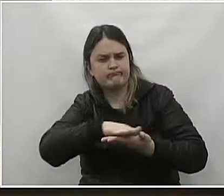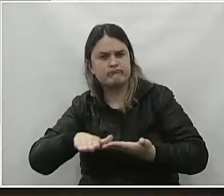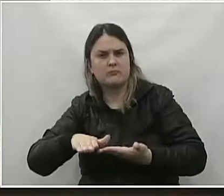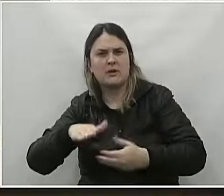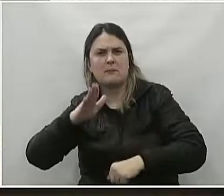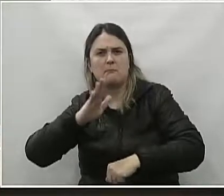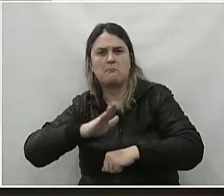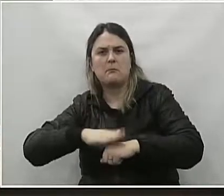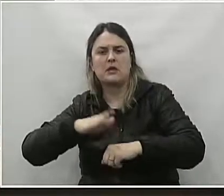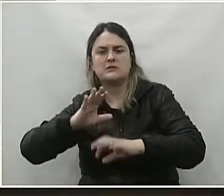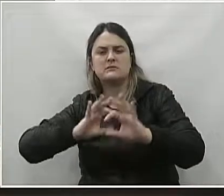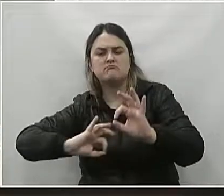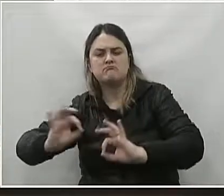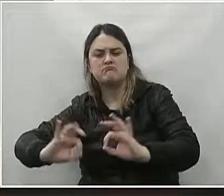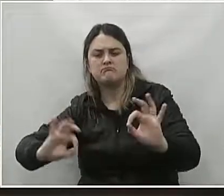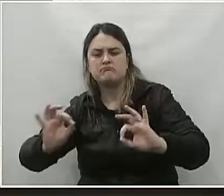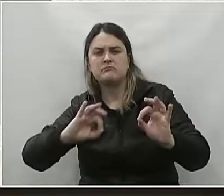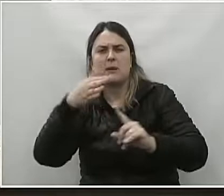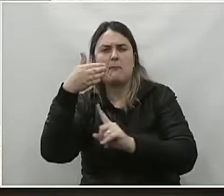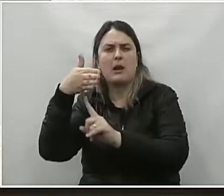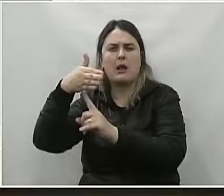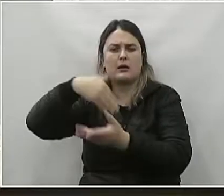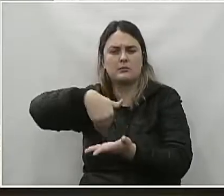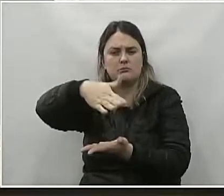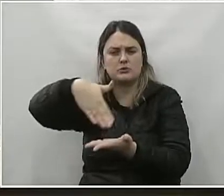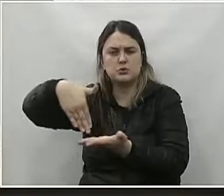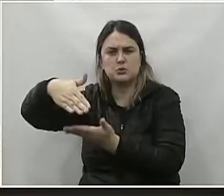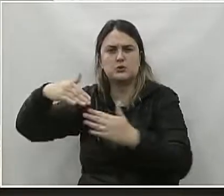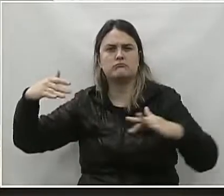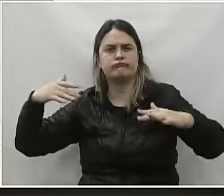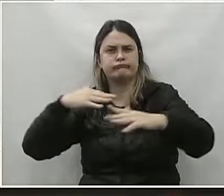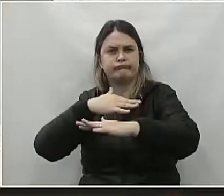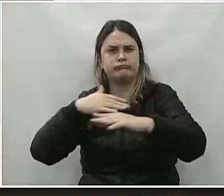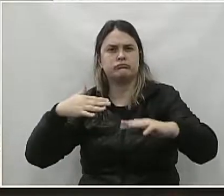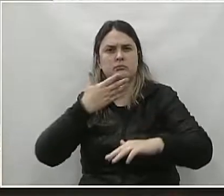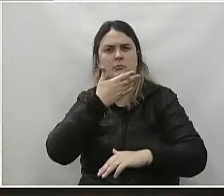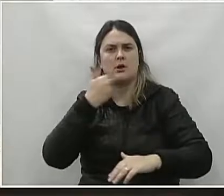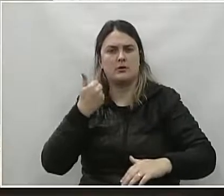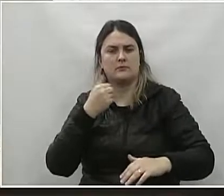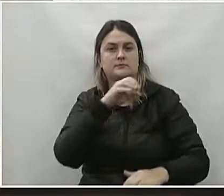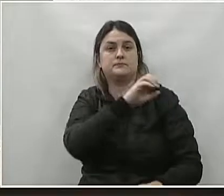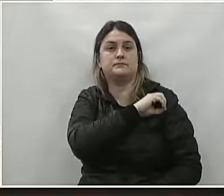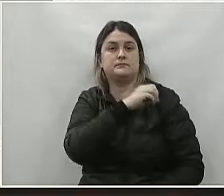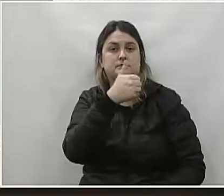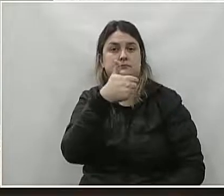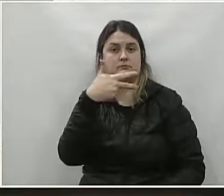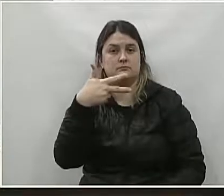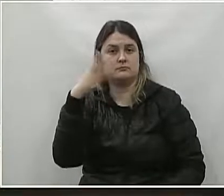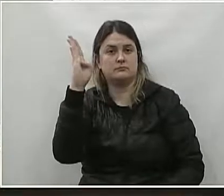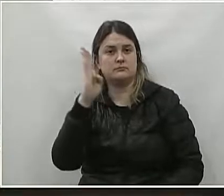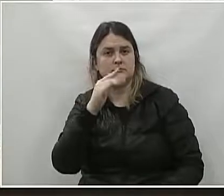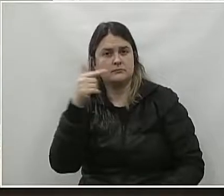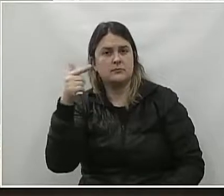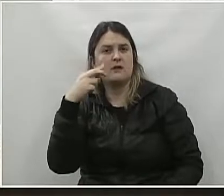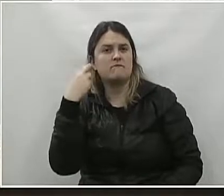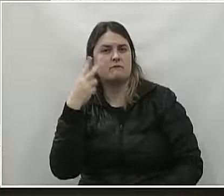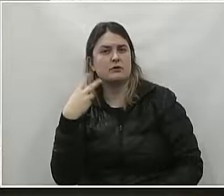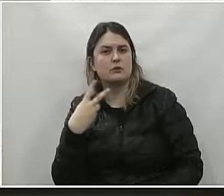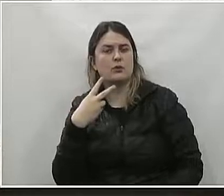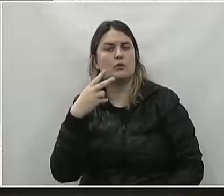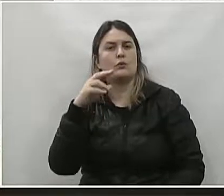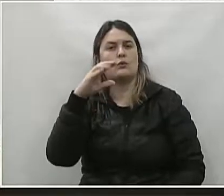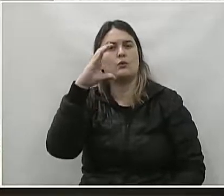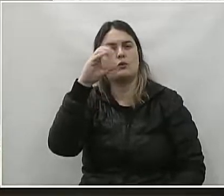renova a sinalização de trânsito. Número 113 de 2022, do vereador